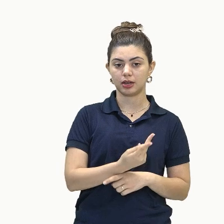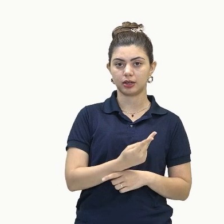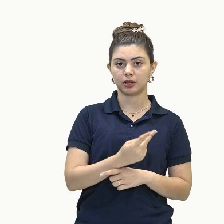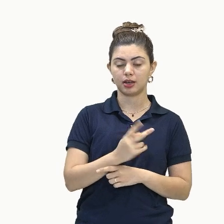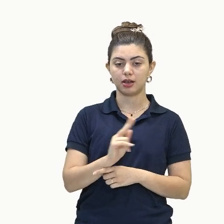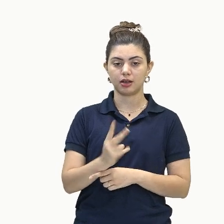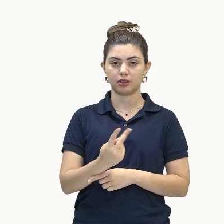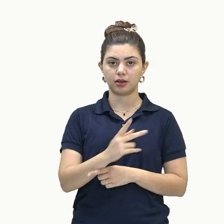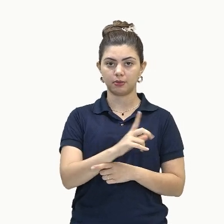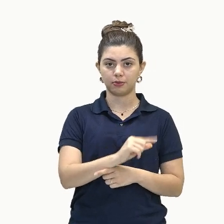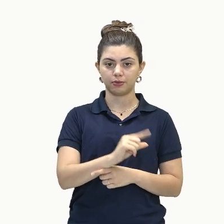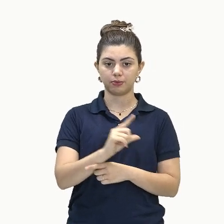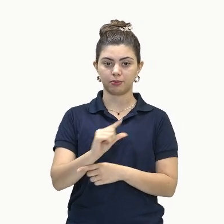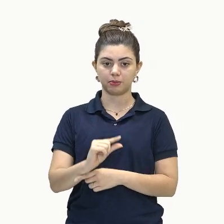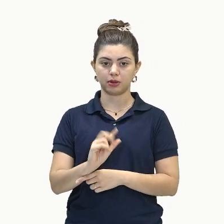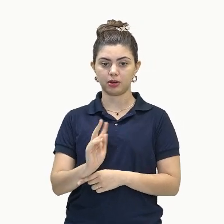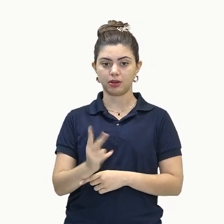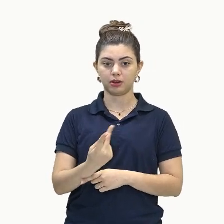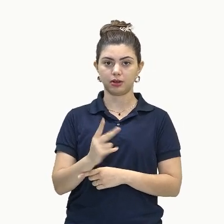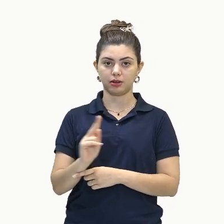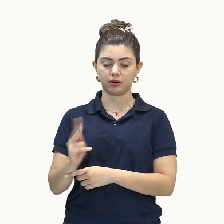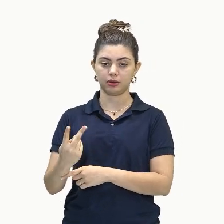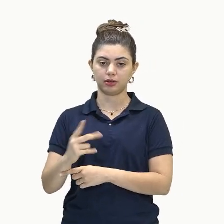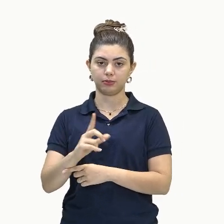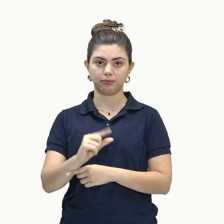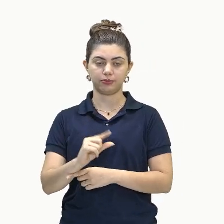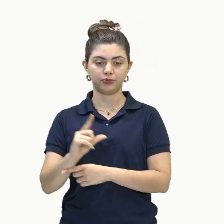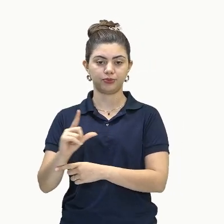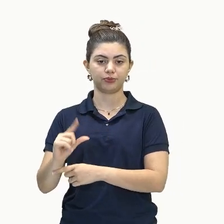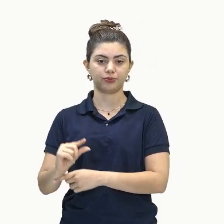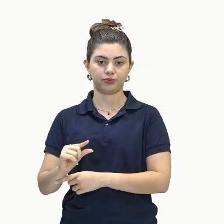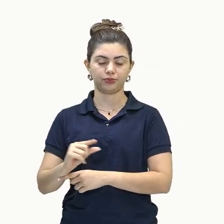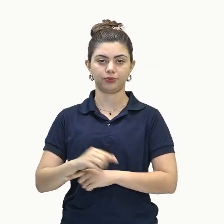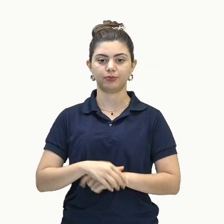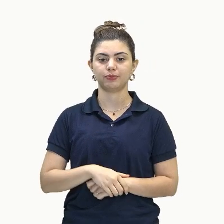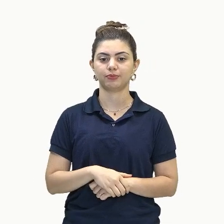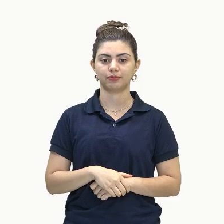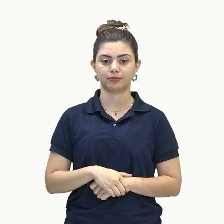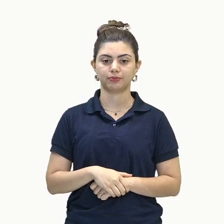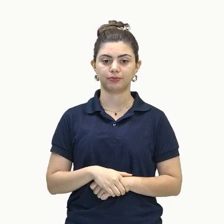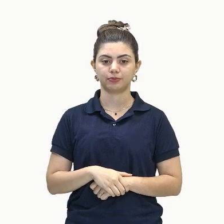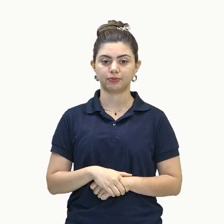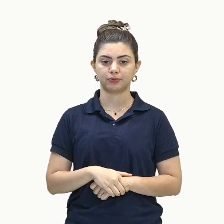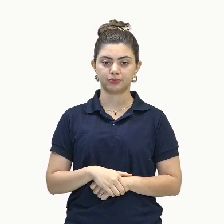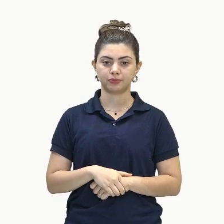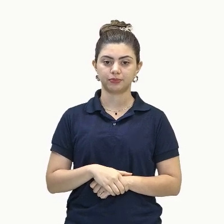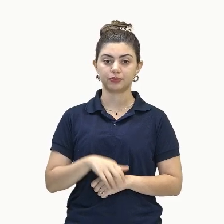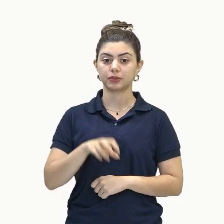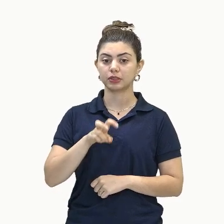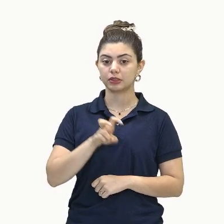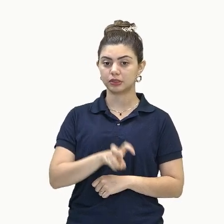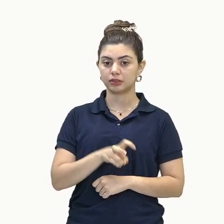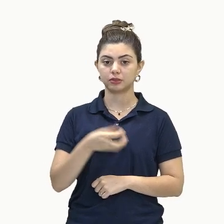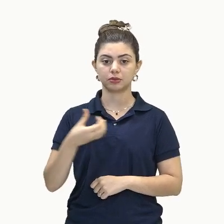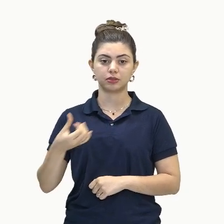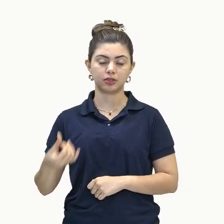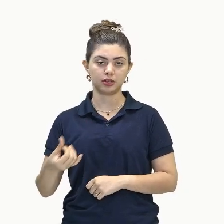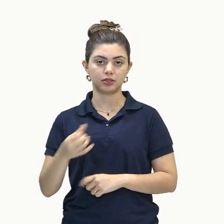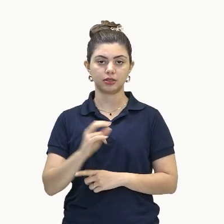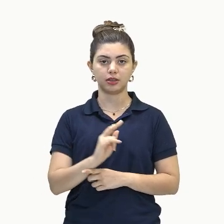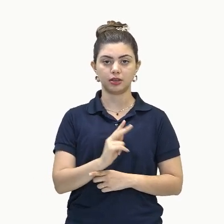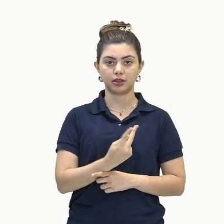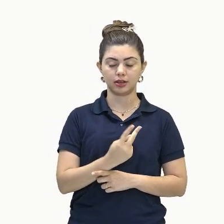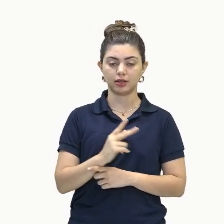Hzinho. Temos o indivíduo 3, Hzinho. E aqui também ainda na terceira geração, temos o